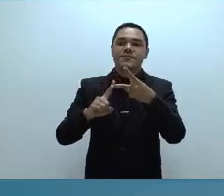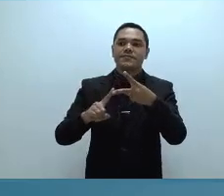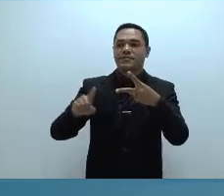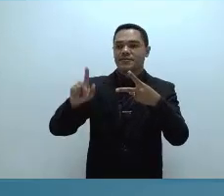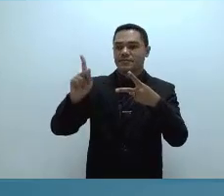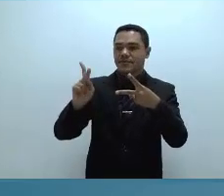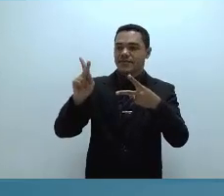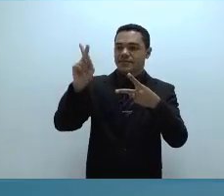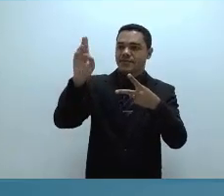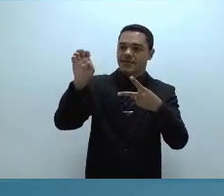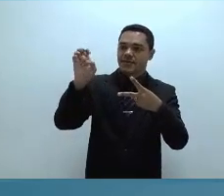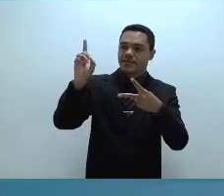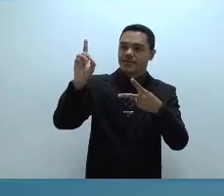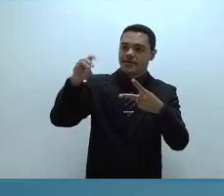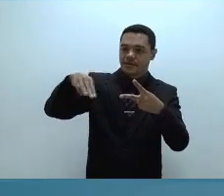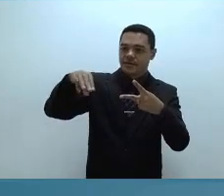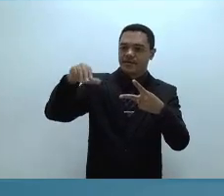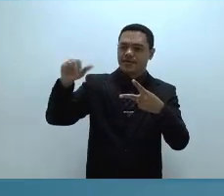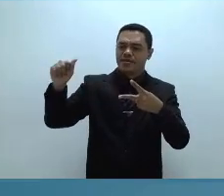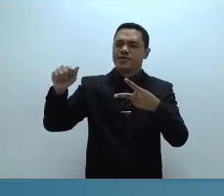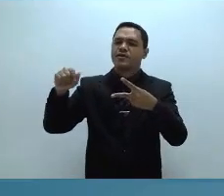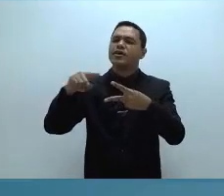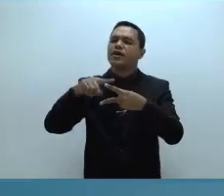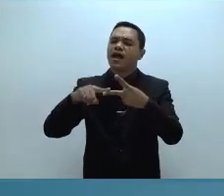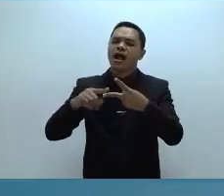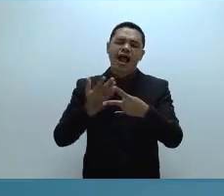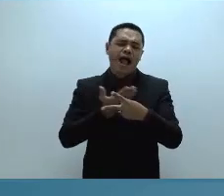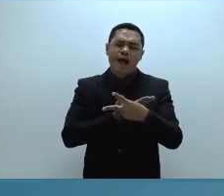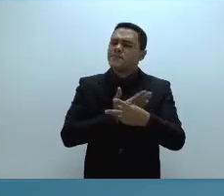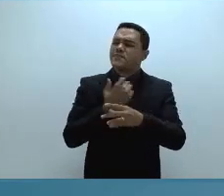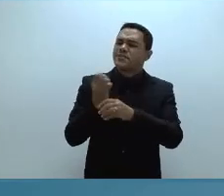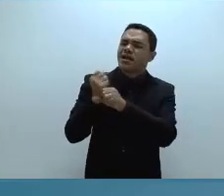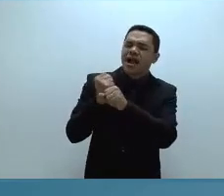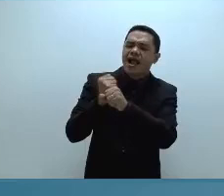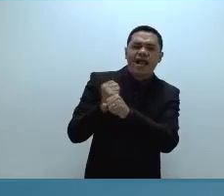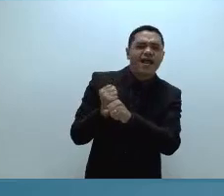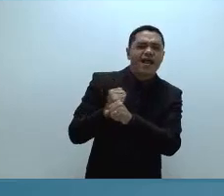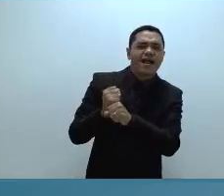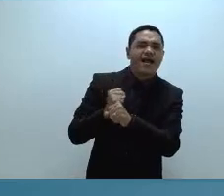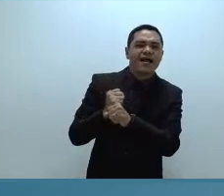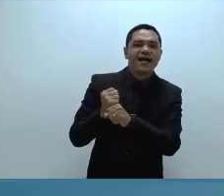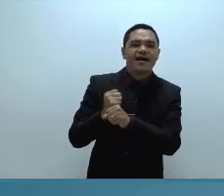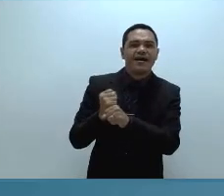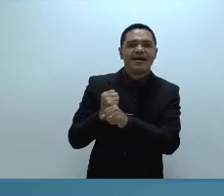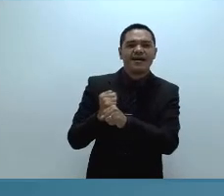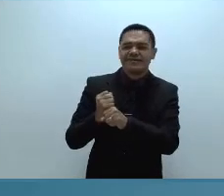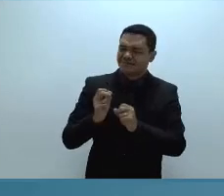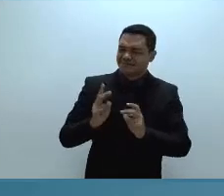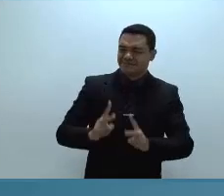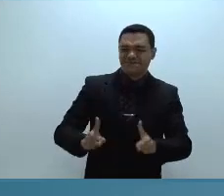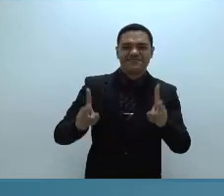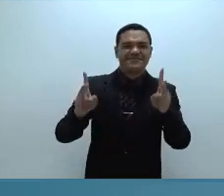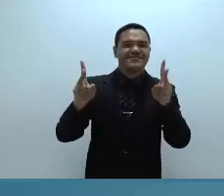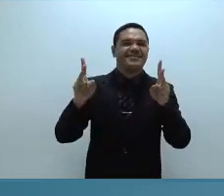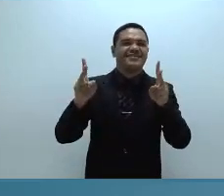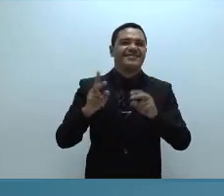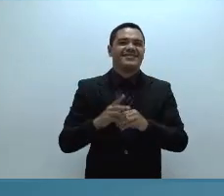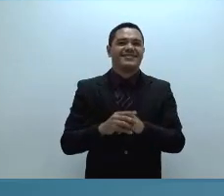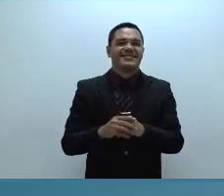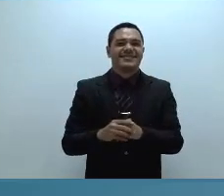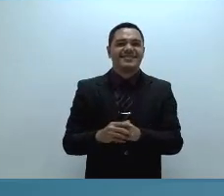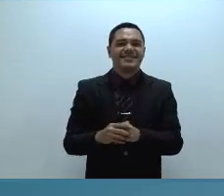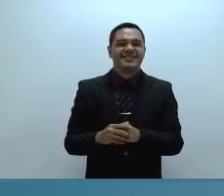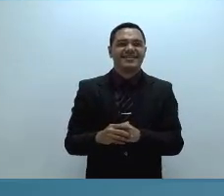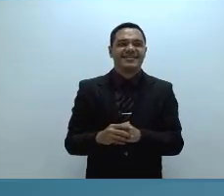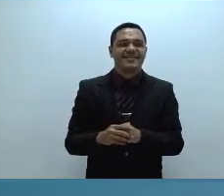passando uma grande temporada no Fórum Cível, né? Amiga antes, amiga sempre. Mesma coisa, desembargadora